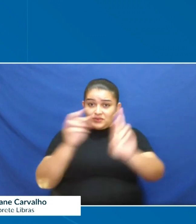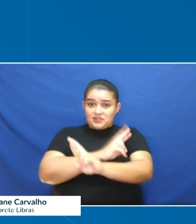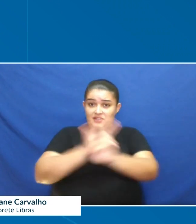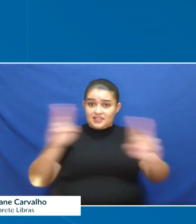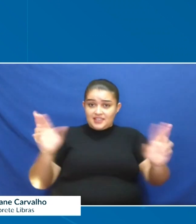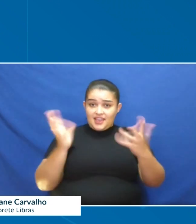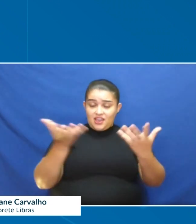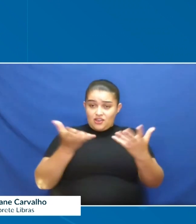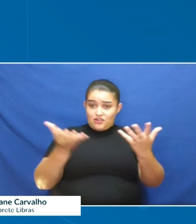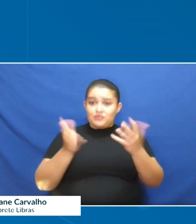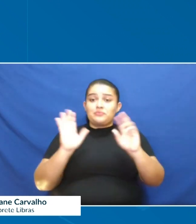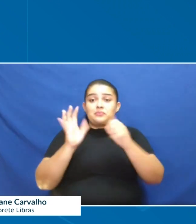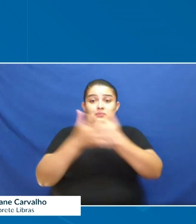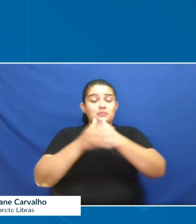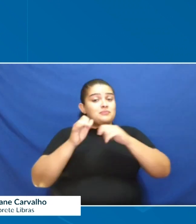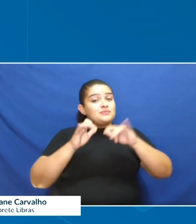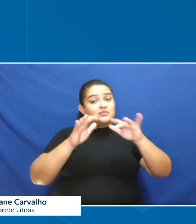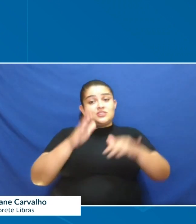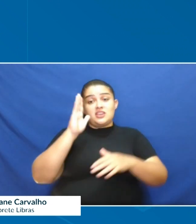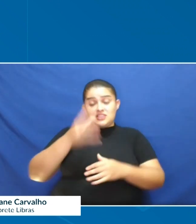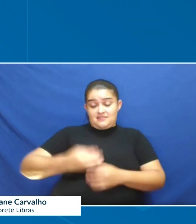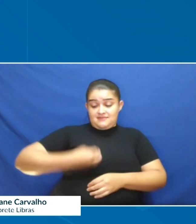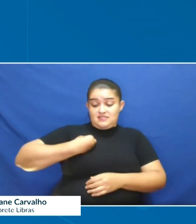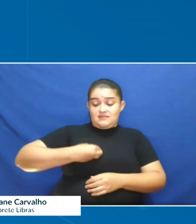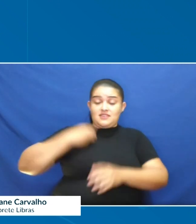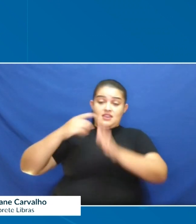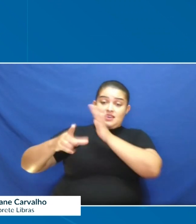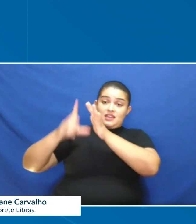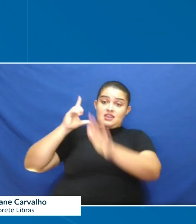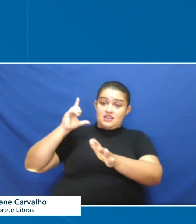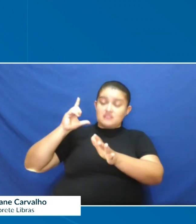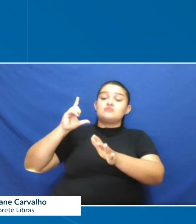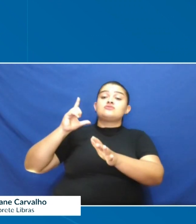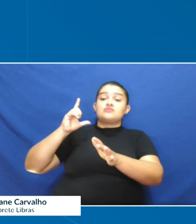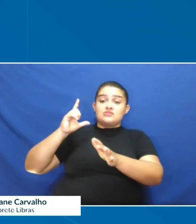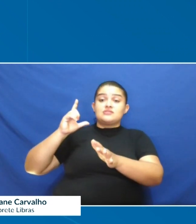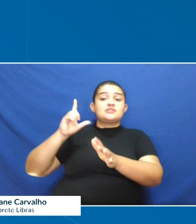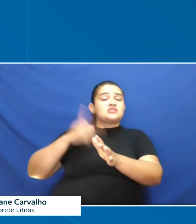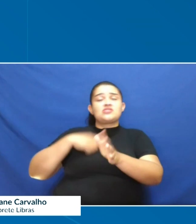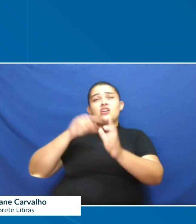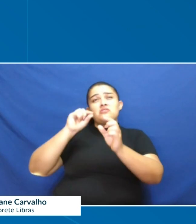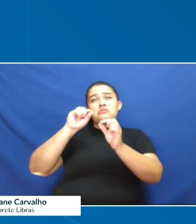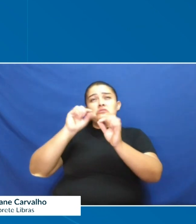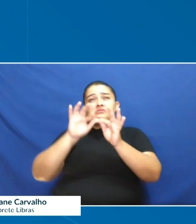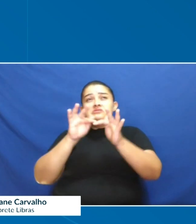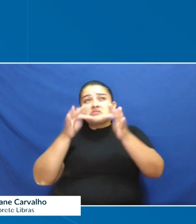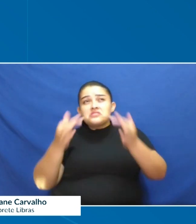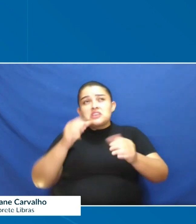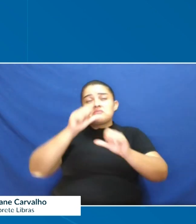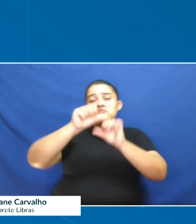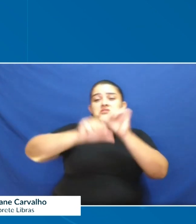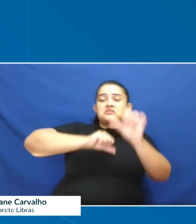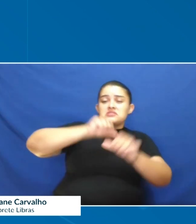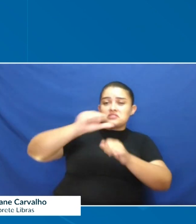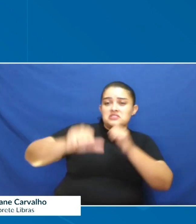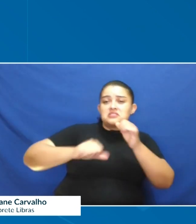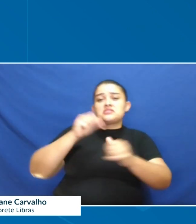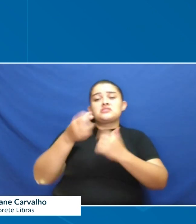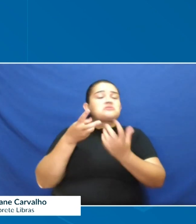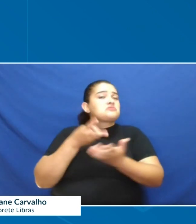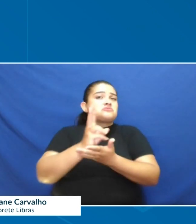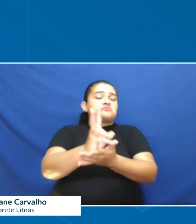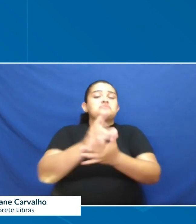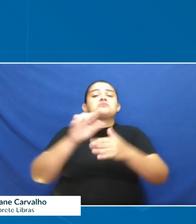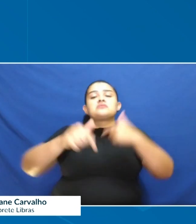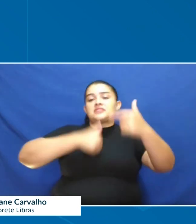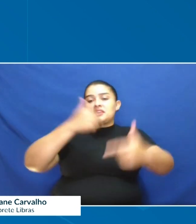pandemia, as que já estavam com procedimentos, fizeram pequenas adaptações e continuaram trabalhando de forma